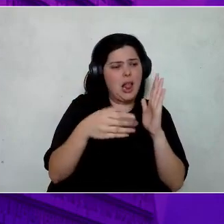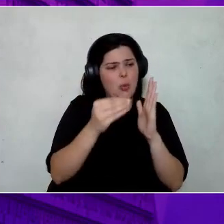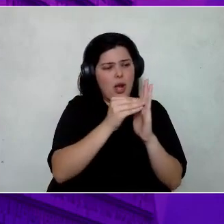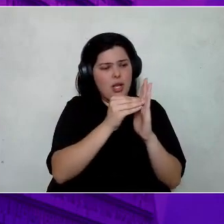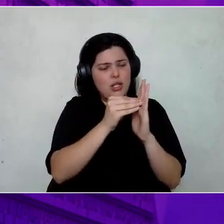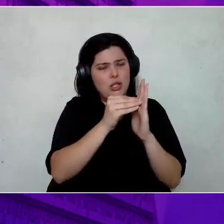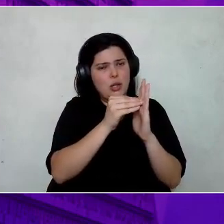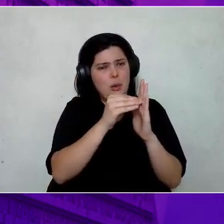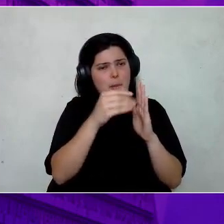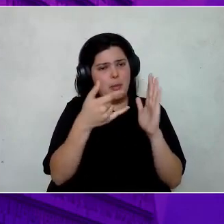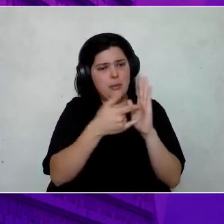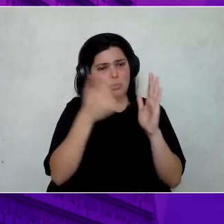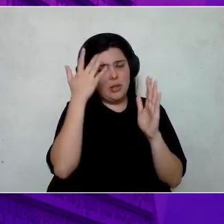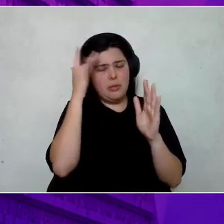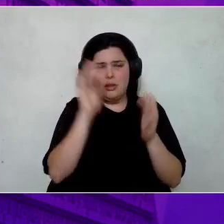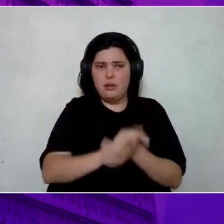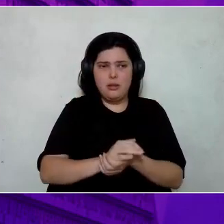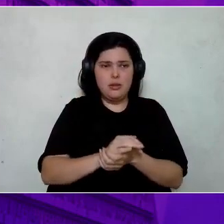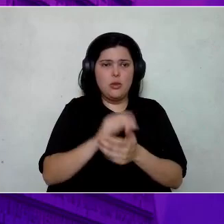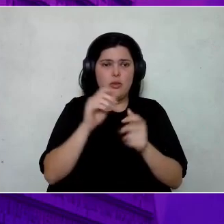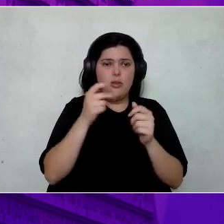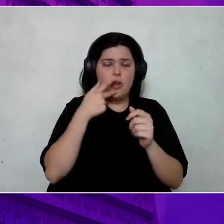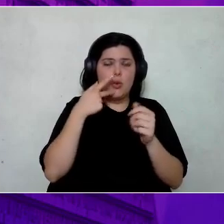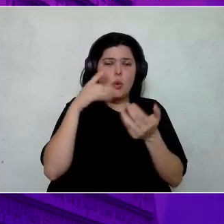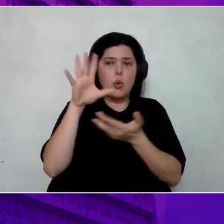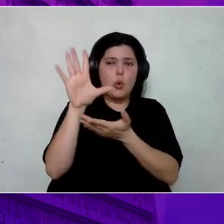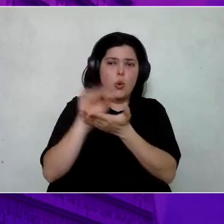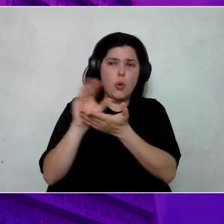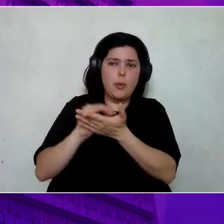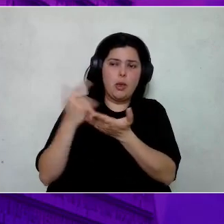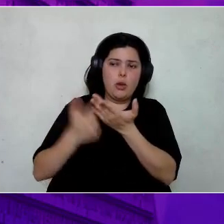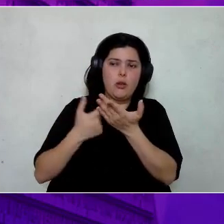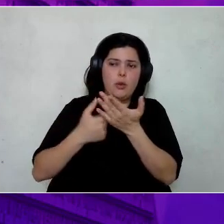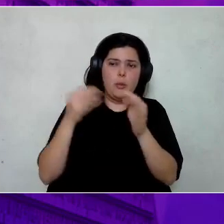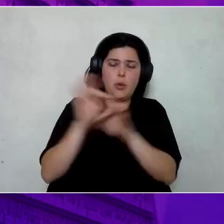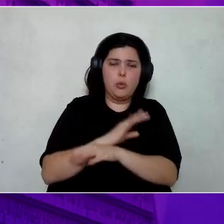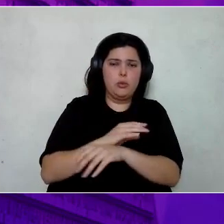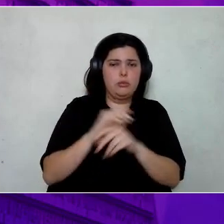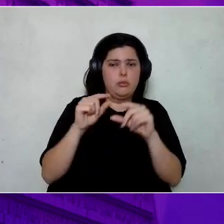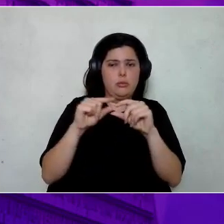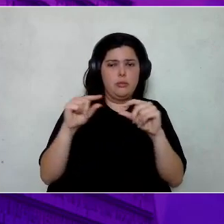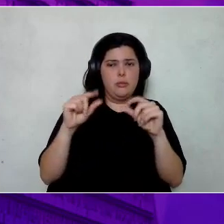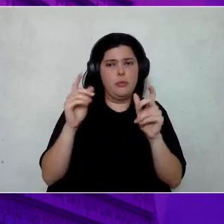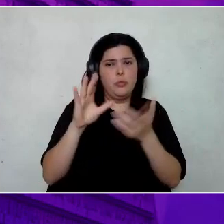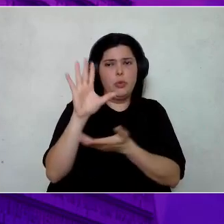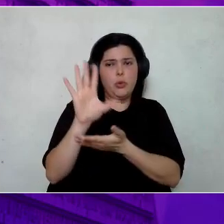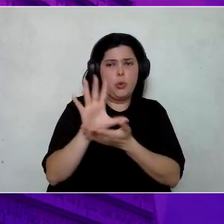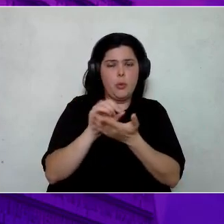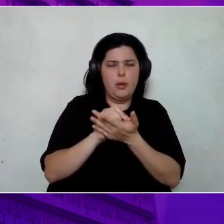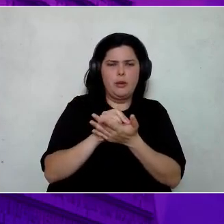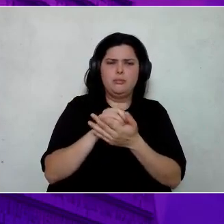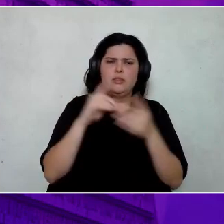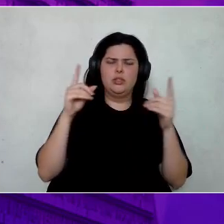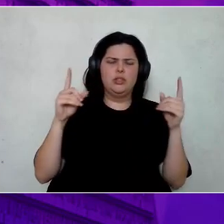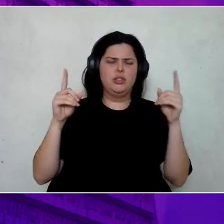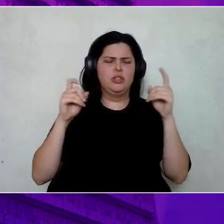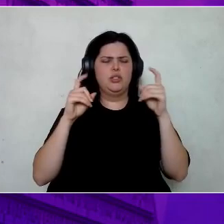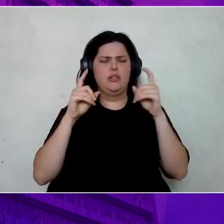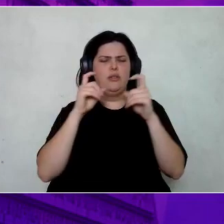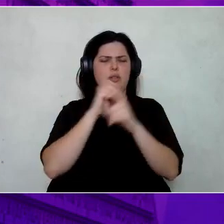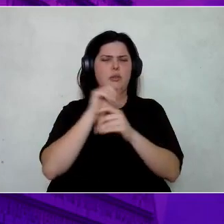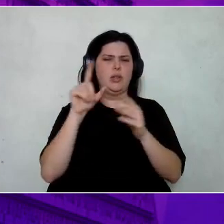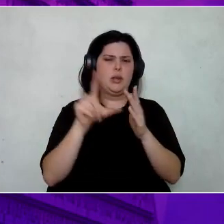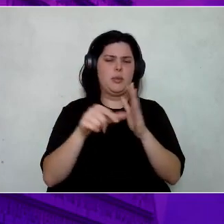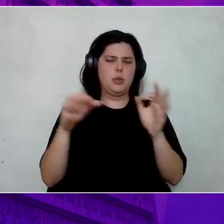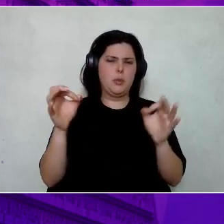fez, copia aí tudo que tem nesse livro, e aí era um livro fininho, mas deu trabalho, né? E no final de tudo que eu consegui copiar todo